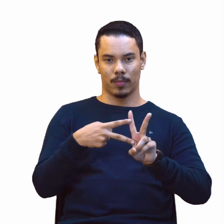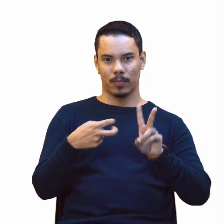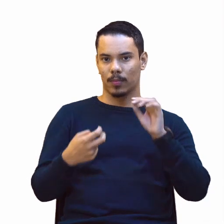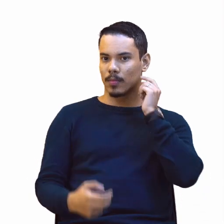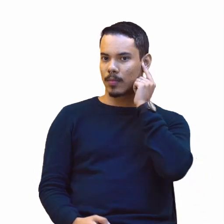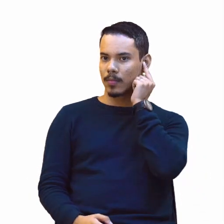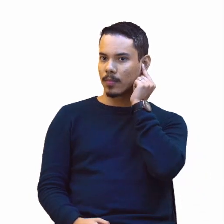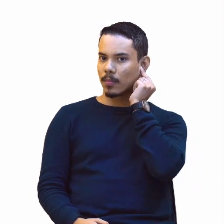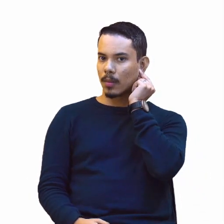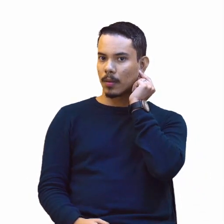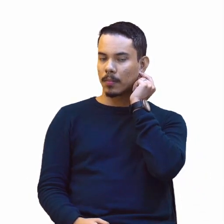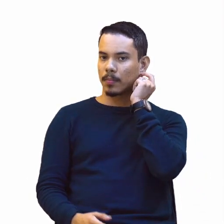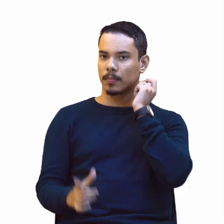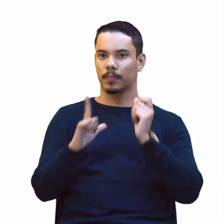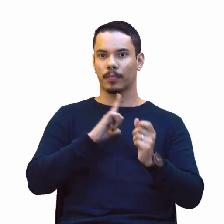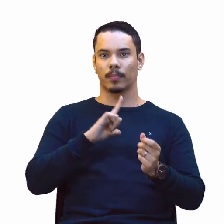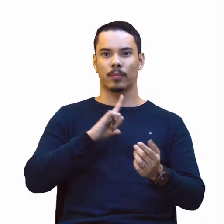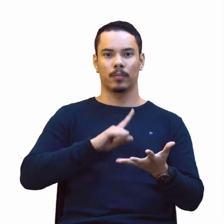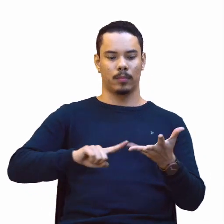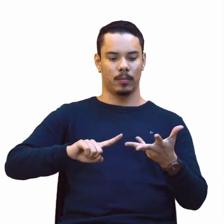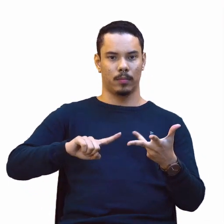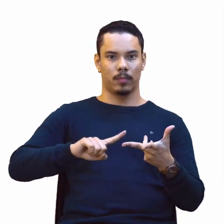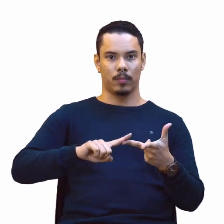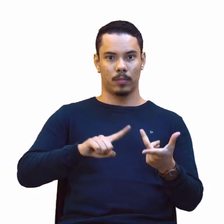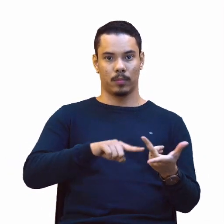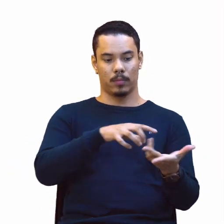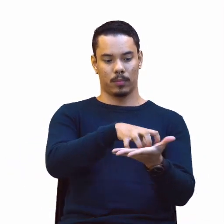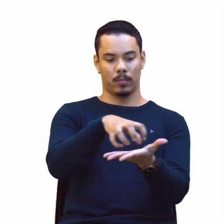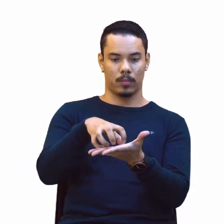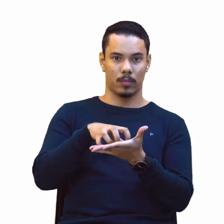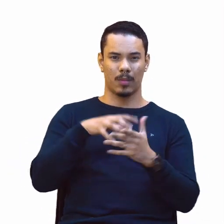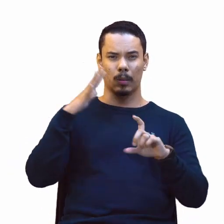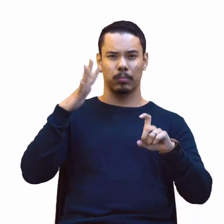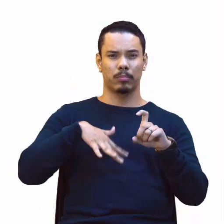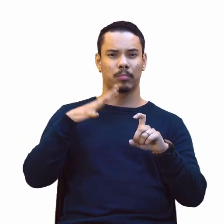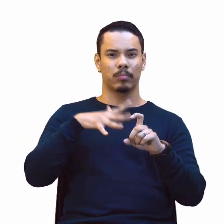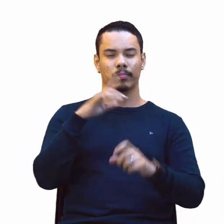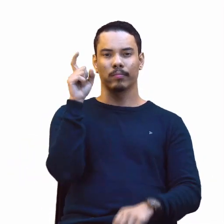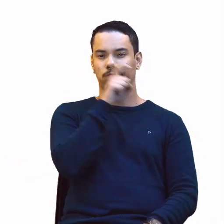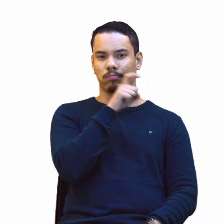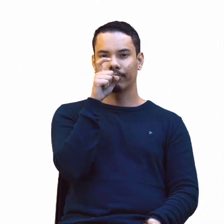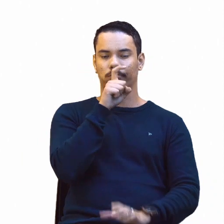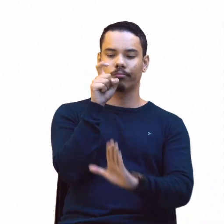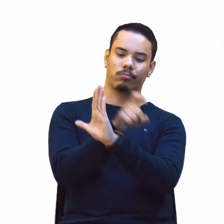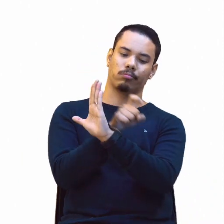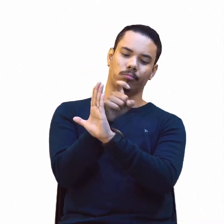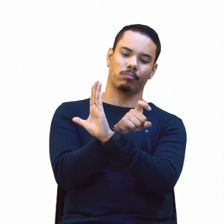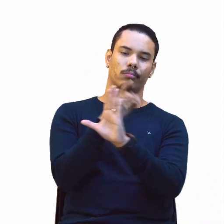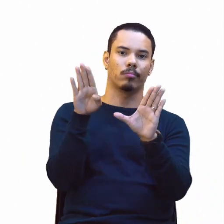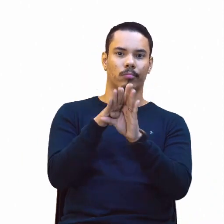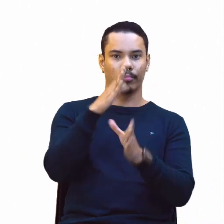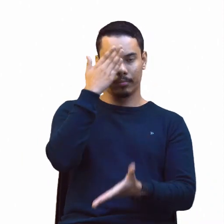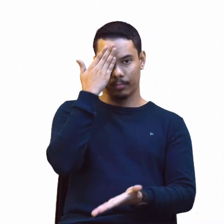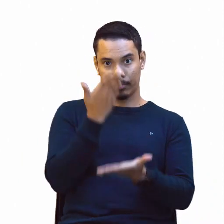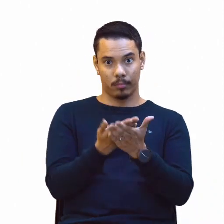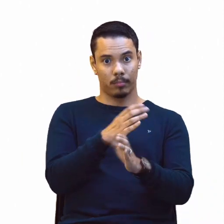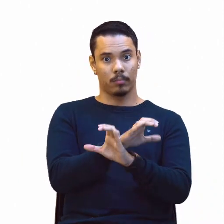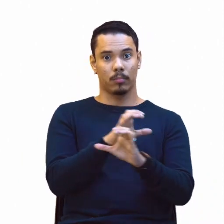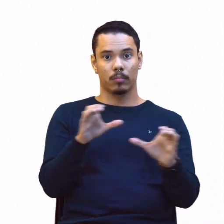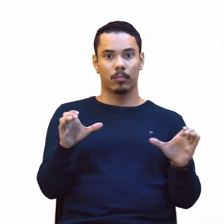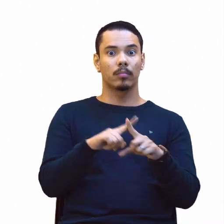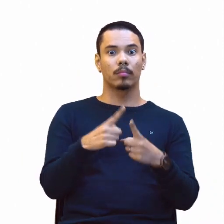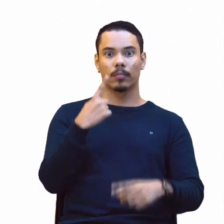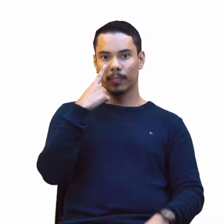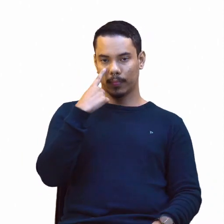Havia entre as diversas aldeias muitos mitos, lendas e crendices que é interessante de estudar,